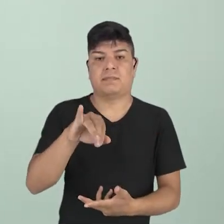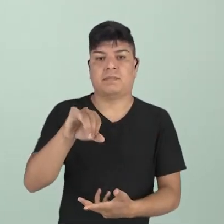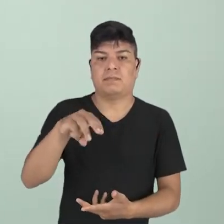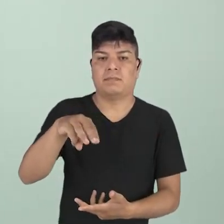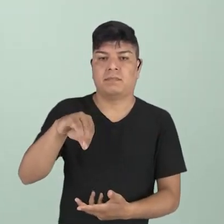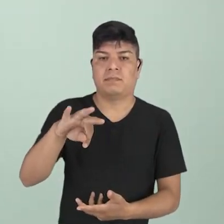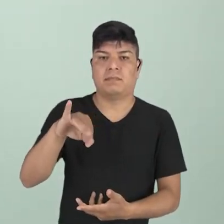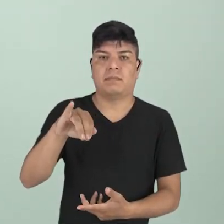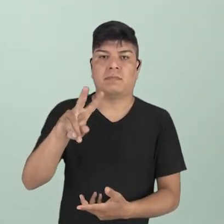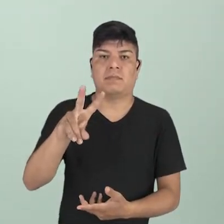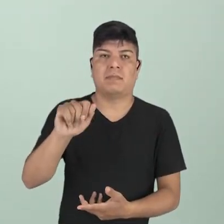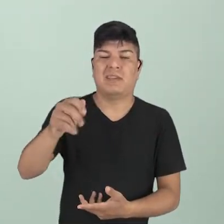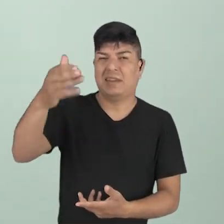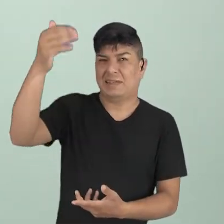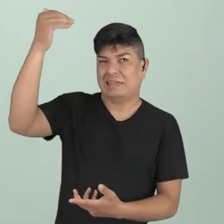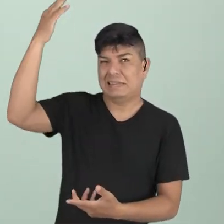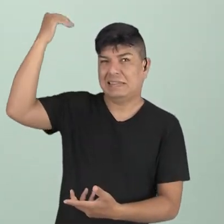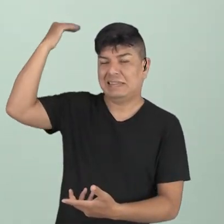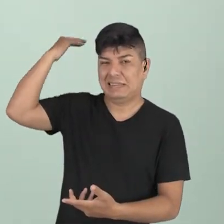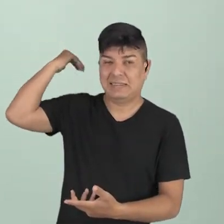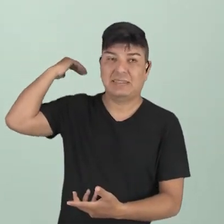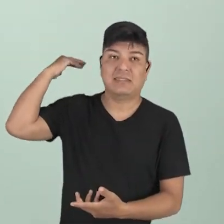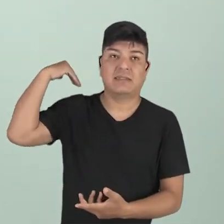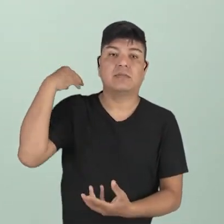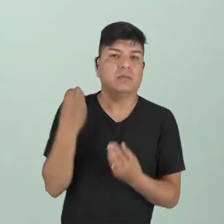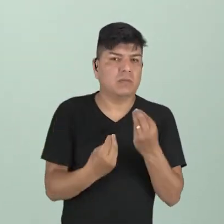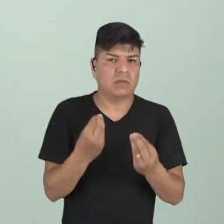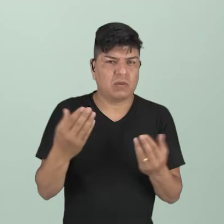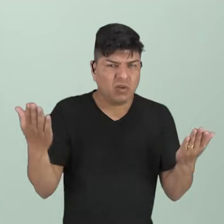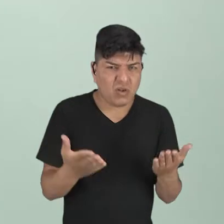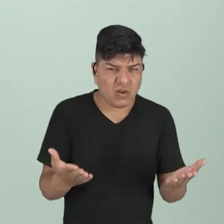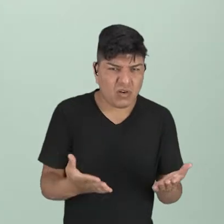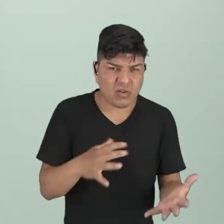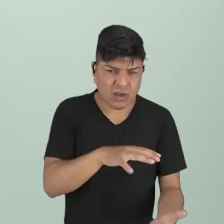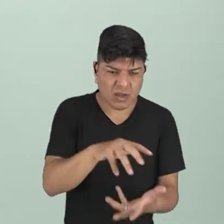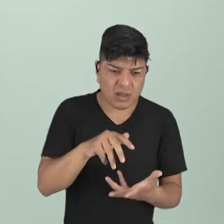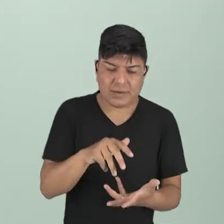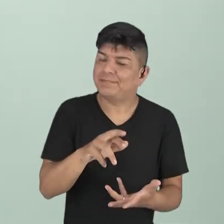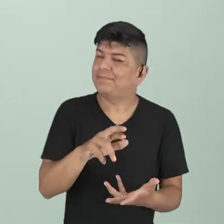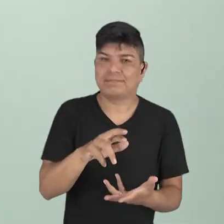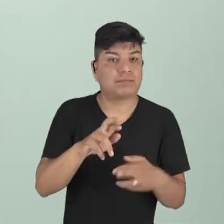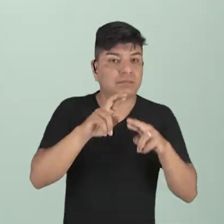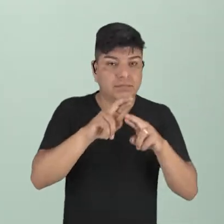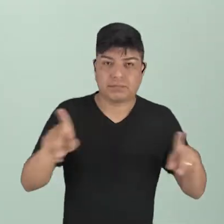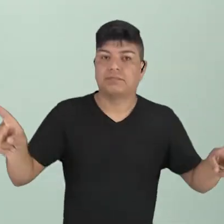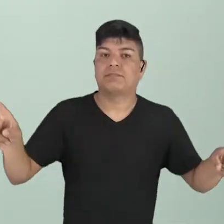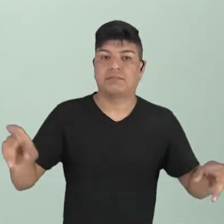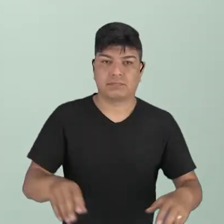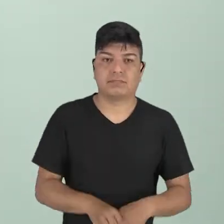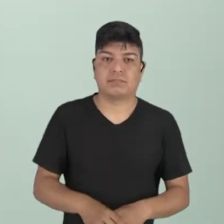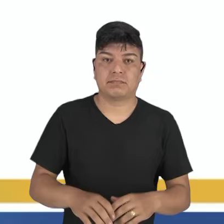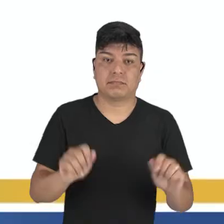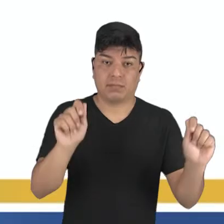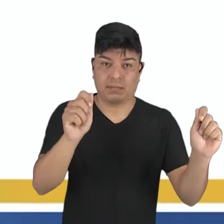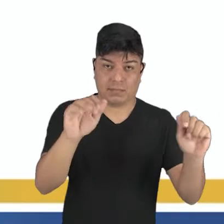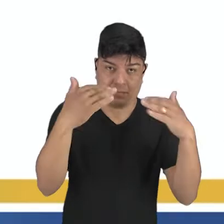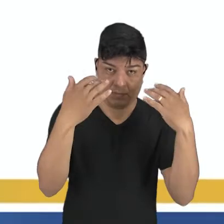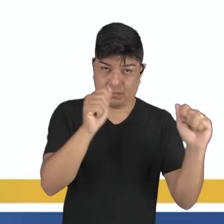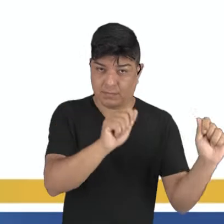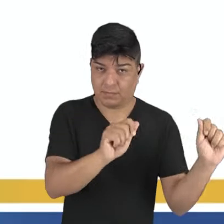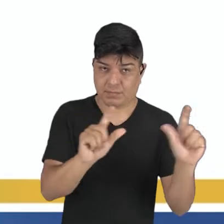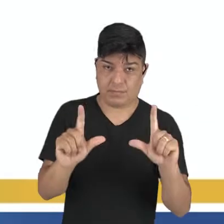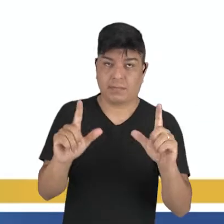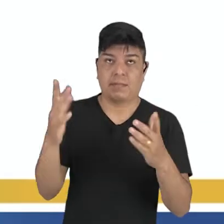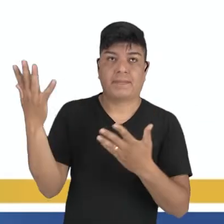ali nos seus primeiros milhões de anos. Como é que ela era? Ela era como é hoje? Não, ela era muito diferente. Acompanhe comigo. Desde sua